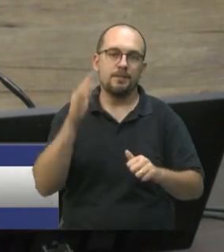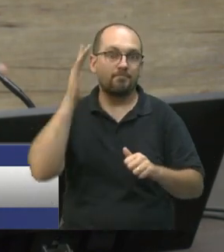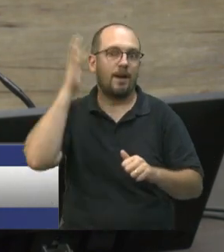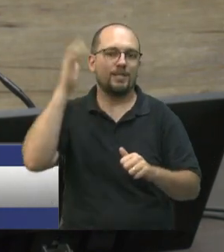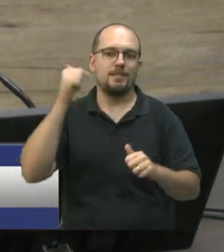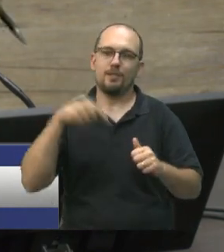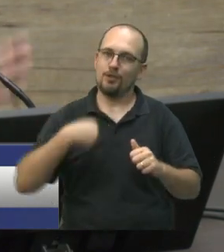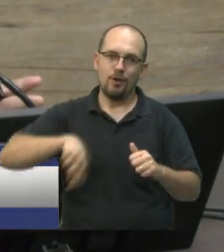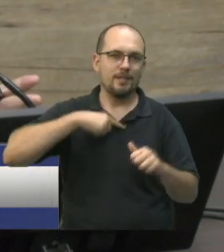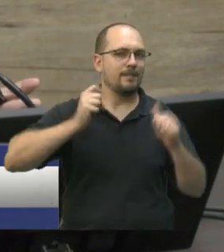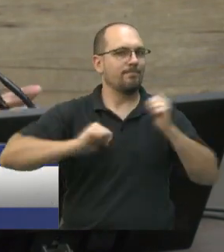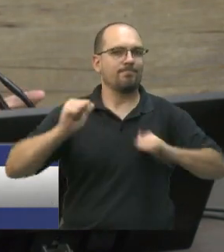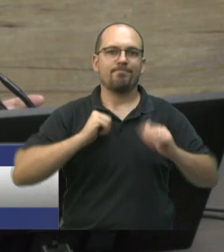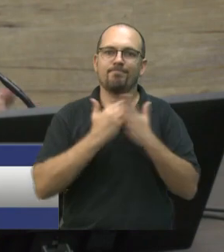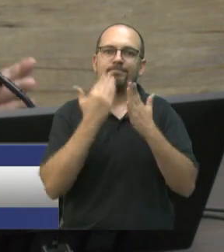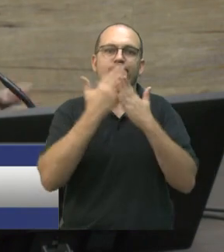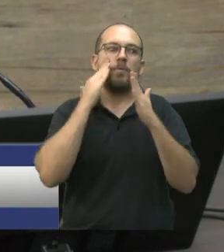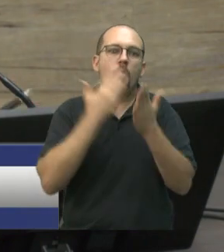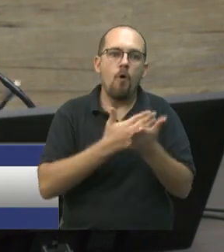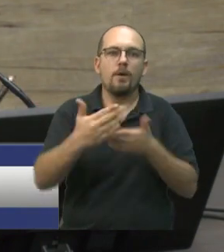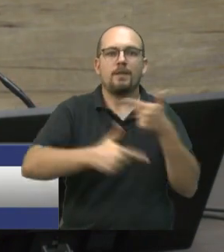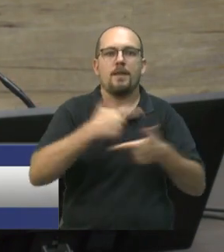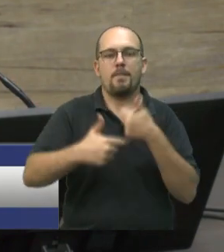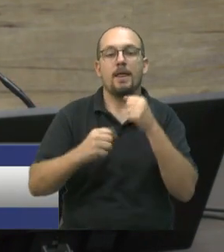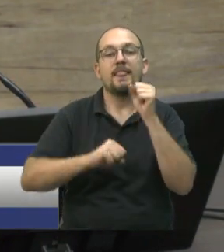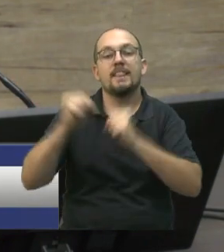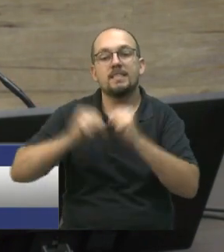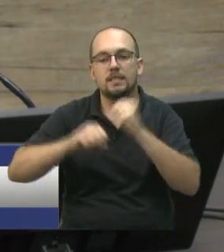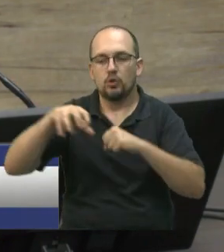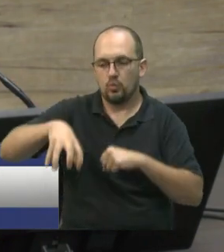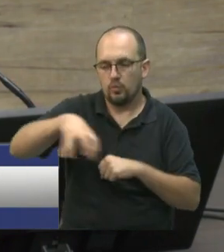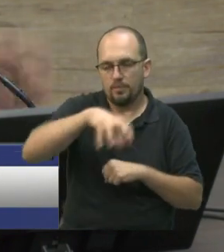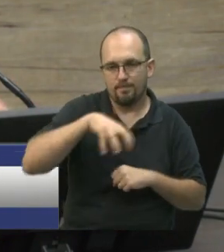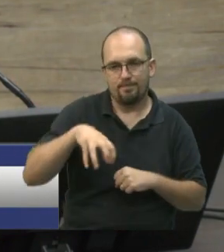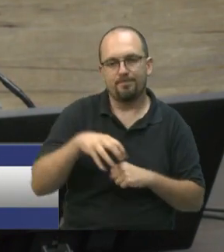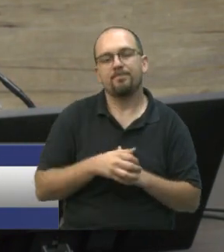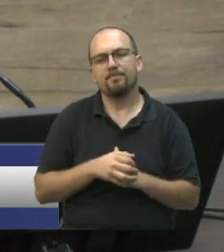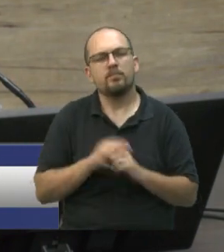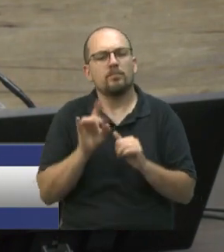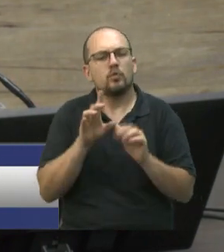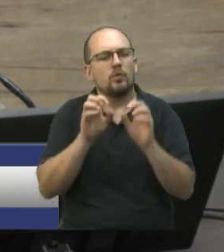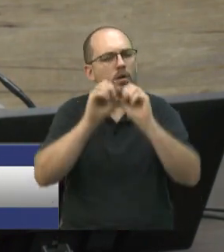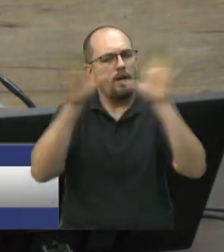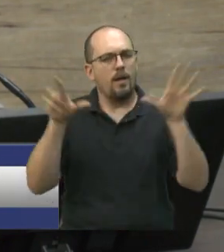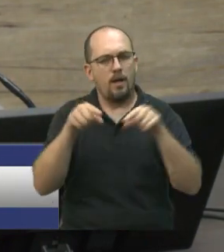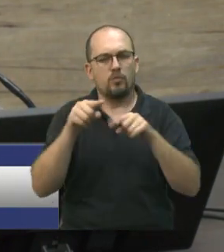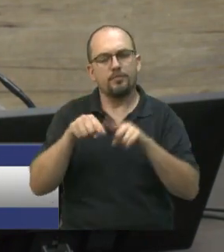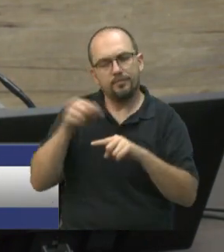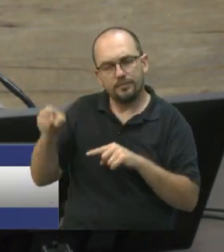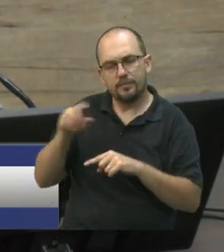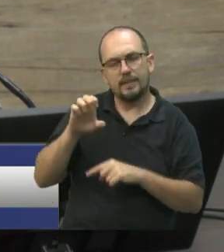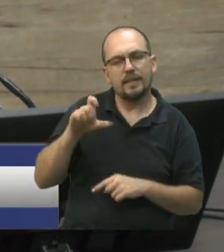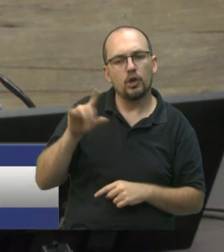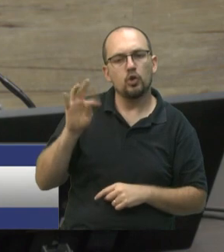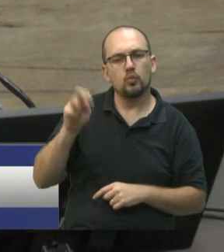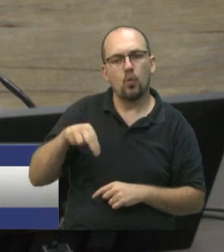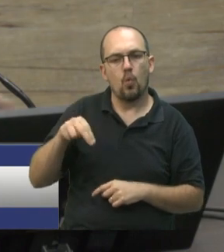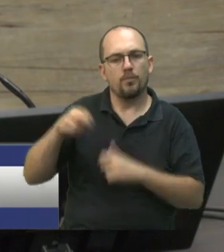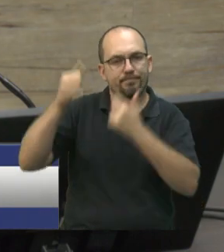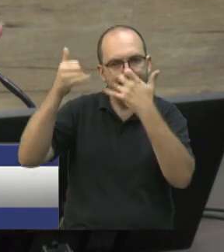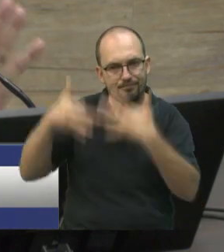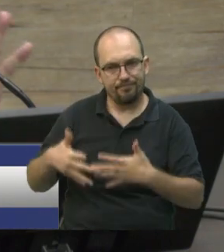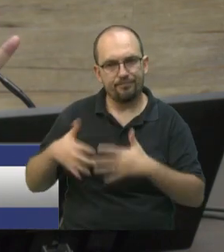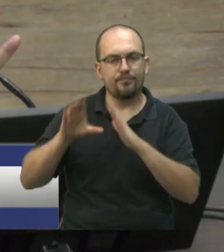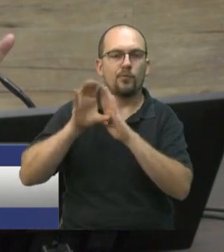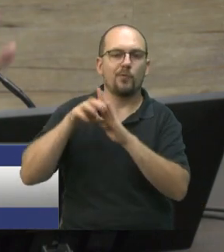em relação aos distritos e em relação a isso. É só esse esclarecimento, aí o Elton depois aí continua dentro desse conceito,